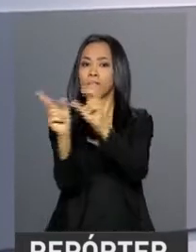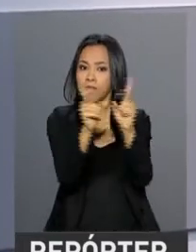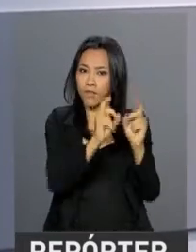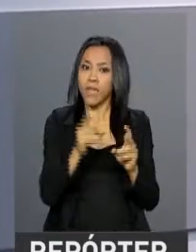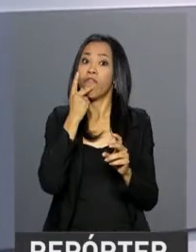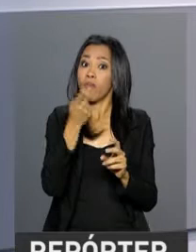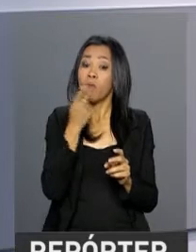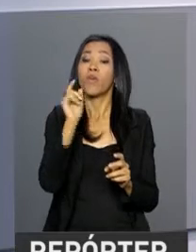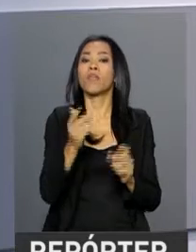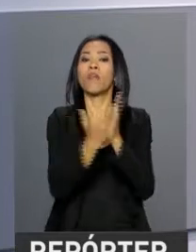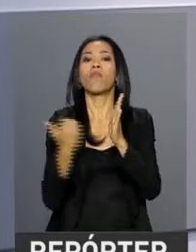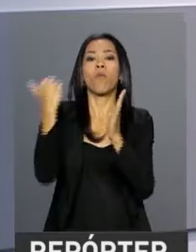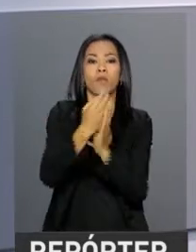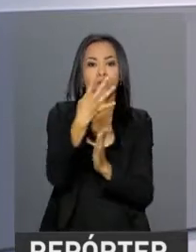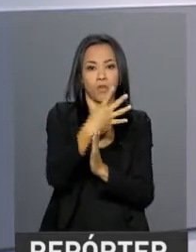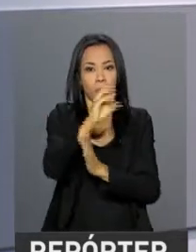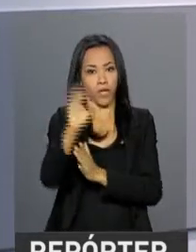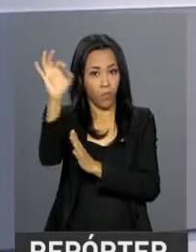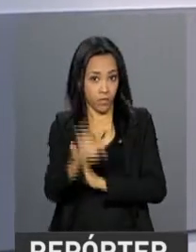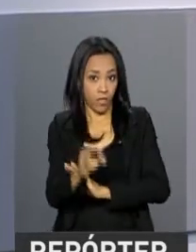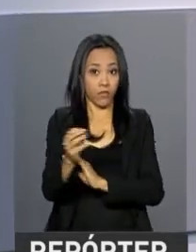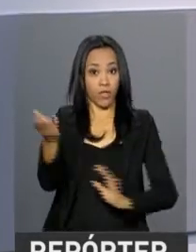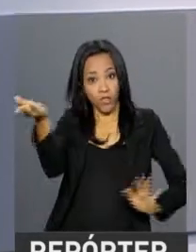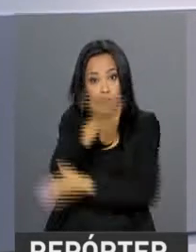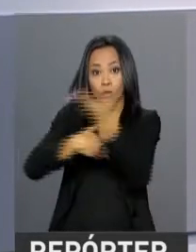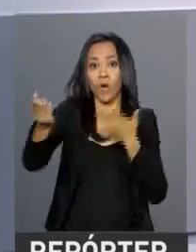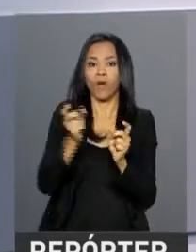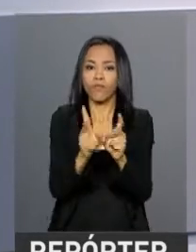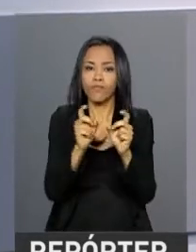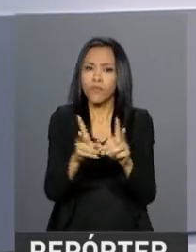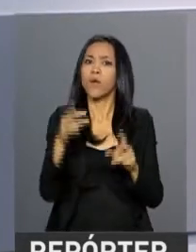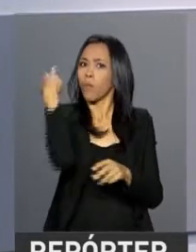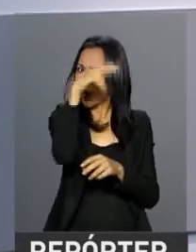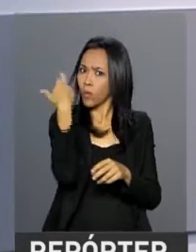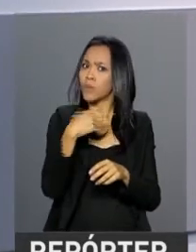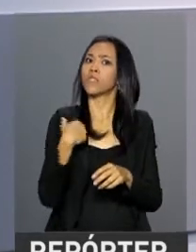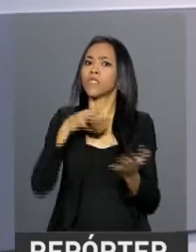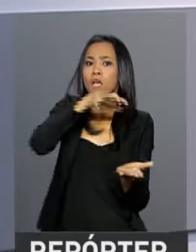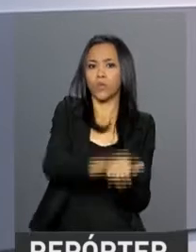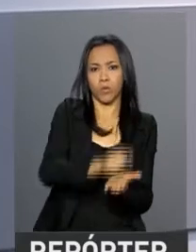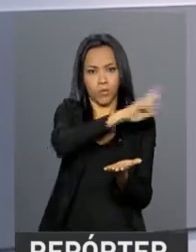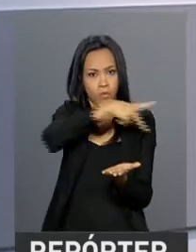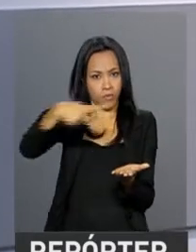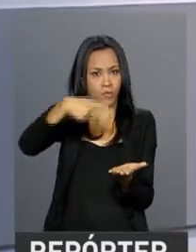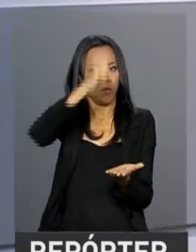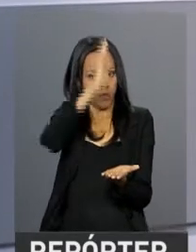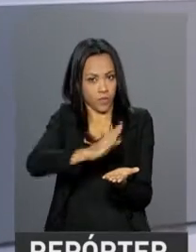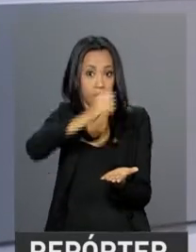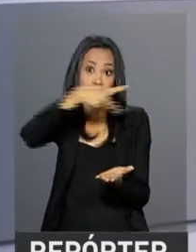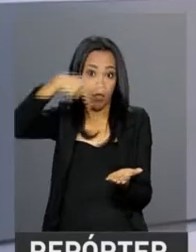aumento de 40% nas trocas comerciais com a rússia desde que assumiu o governo o presidente michel temer destacou